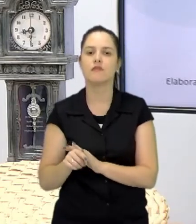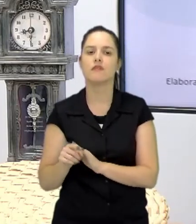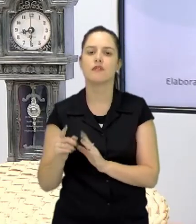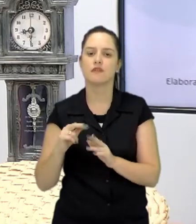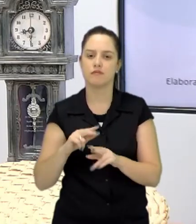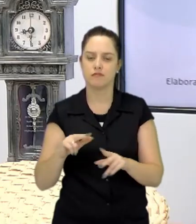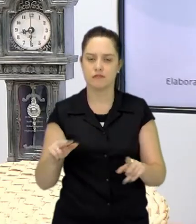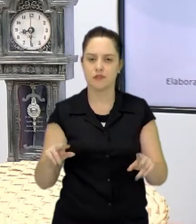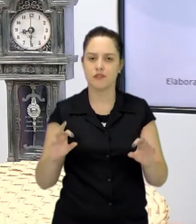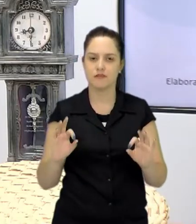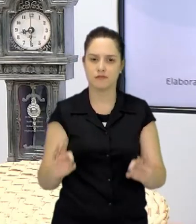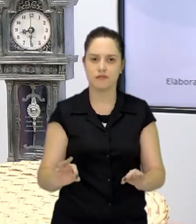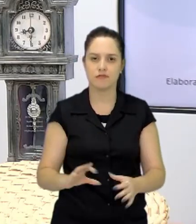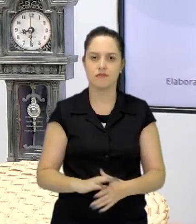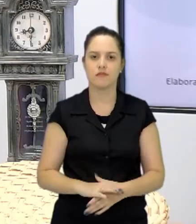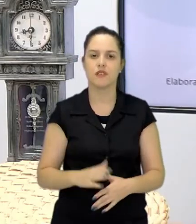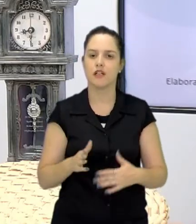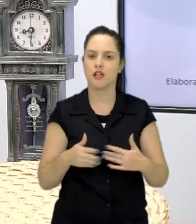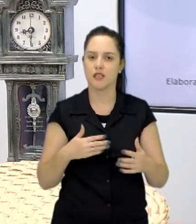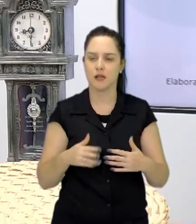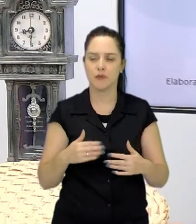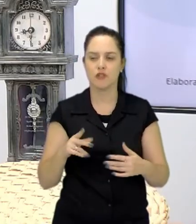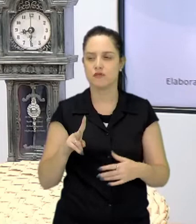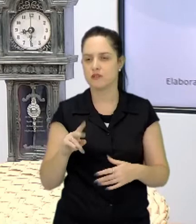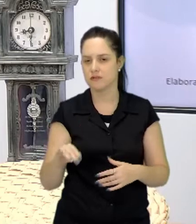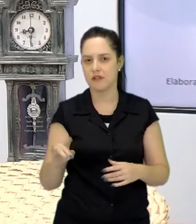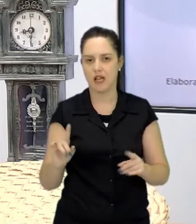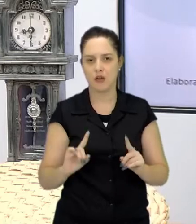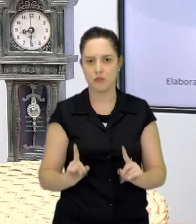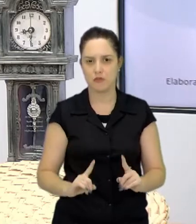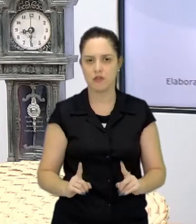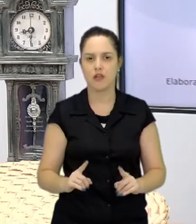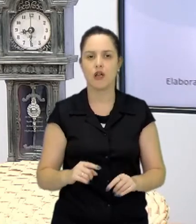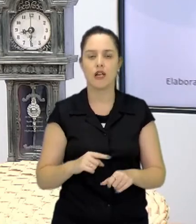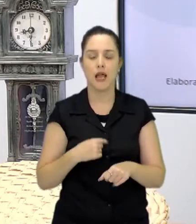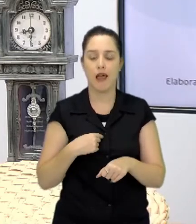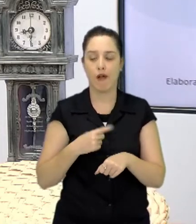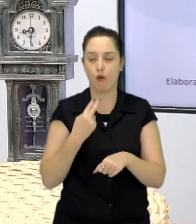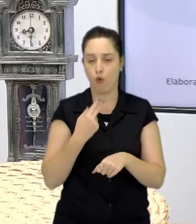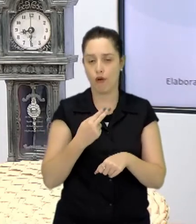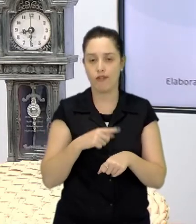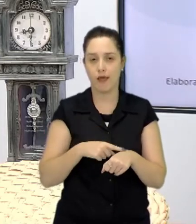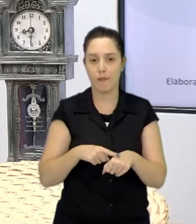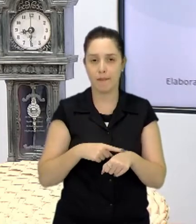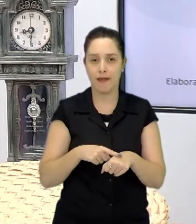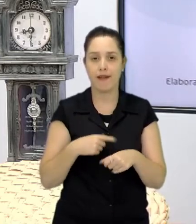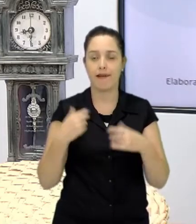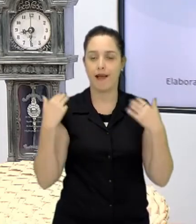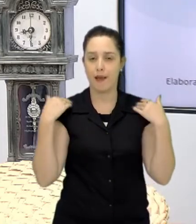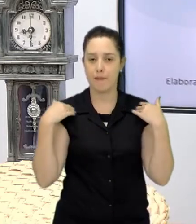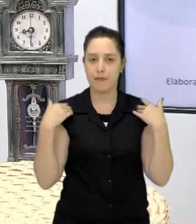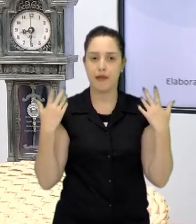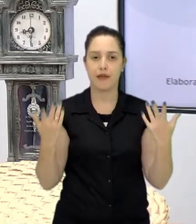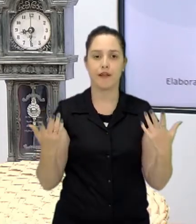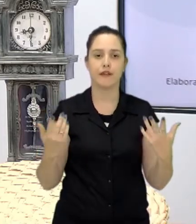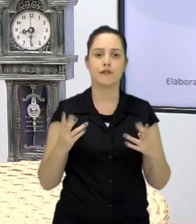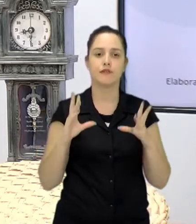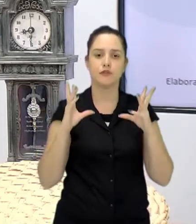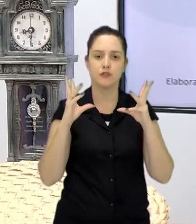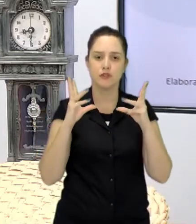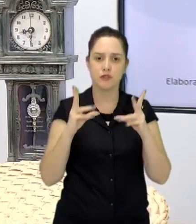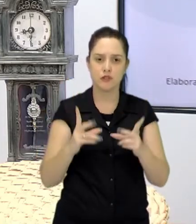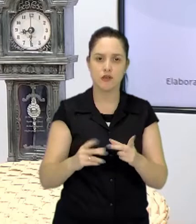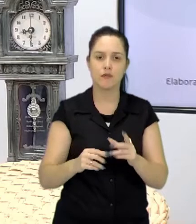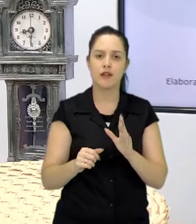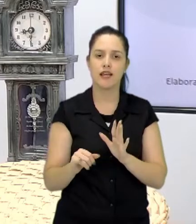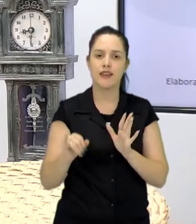sua matriz, independente do fenótipo, independente da cor da pele, independente do cabelo. Nós vamos nos identificar